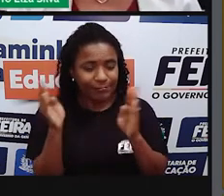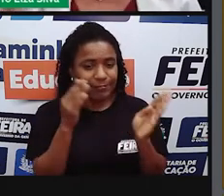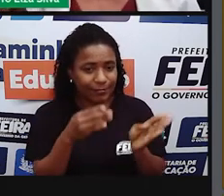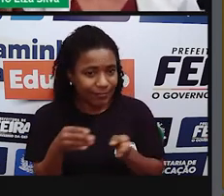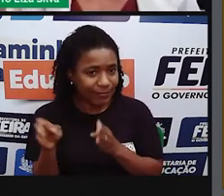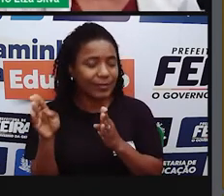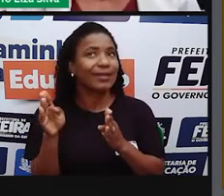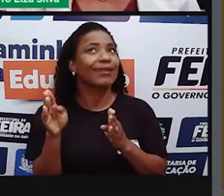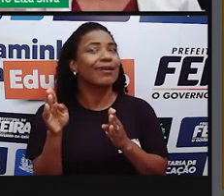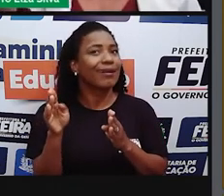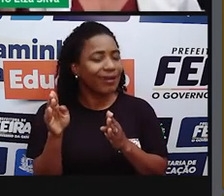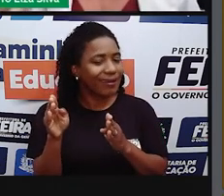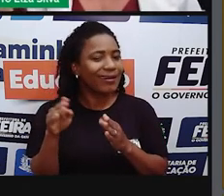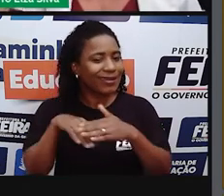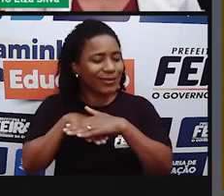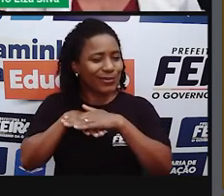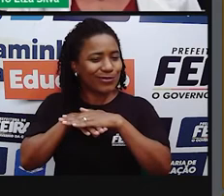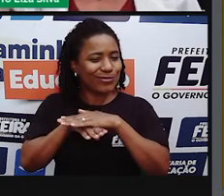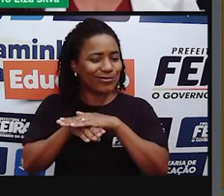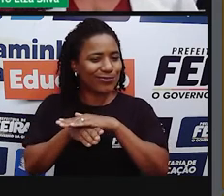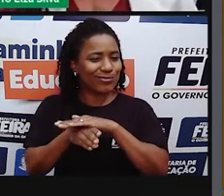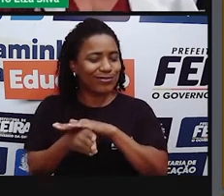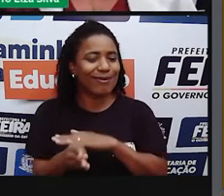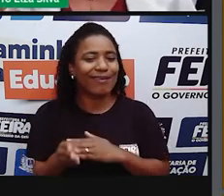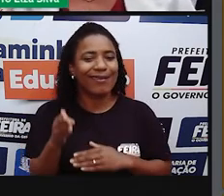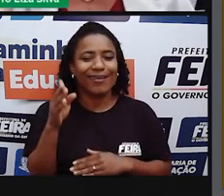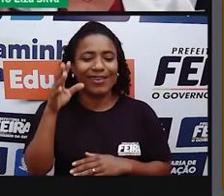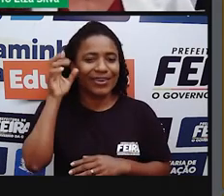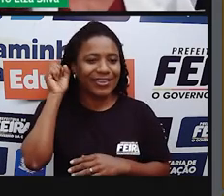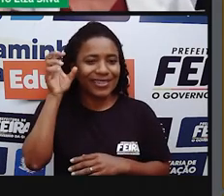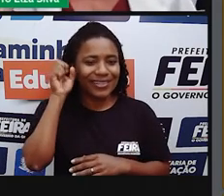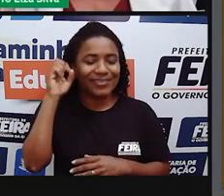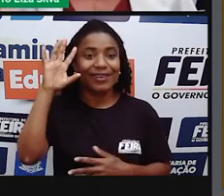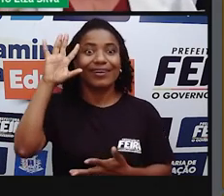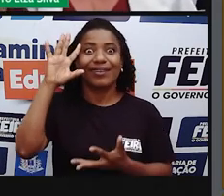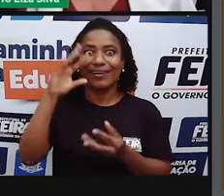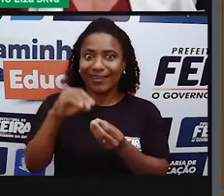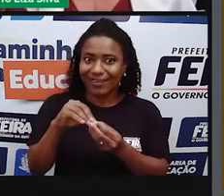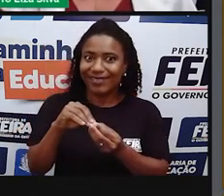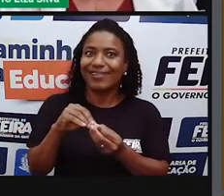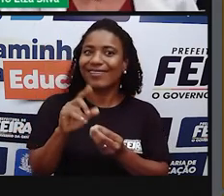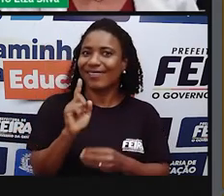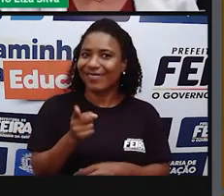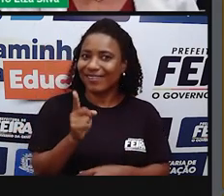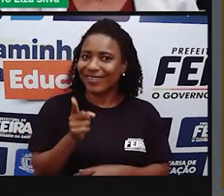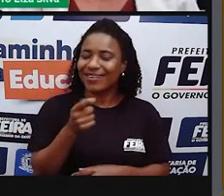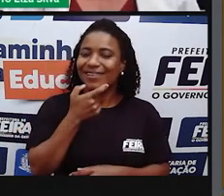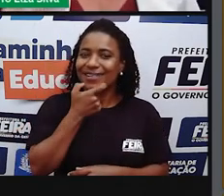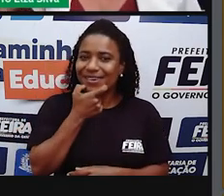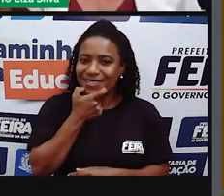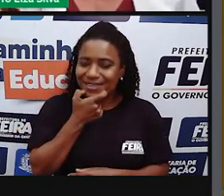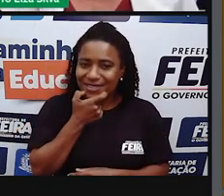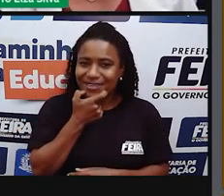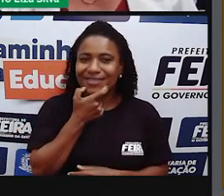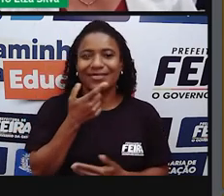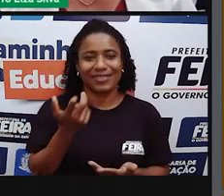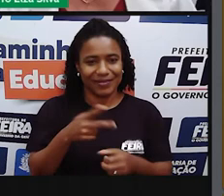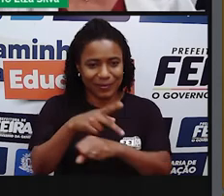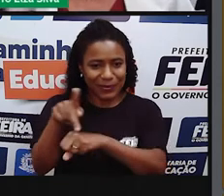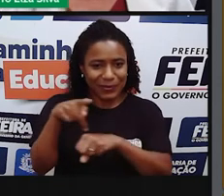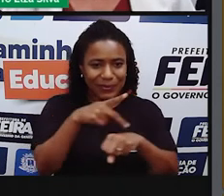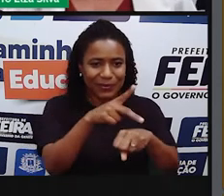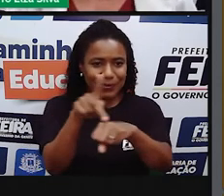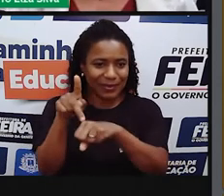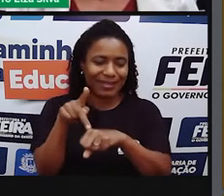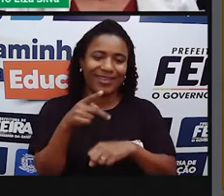exercício várias vezes, gradativamente você vai conseguir entender as outras pessoas, os falantes nativos